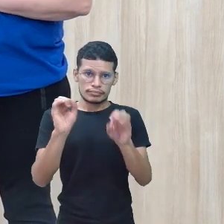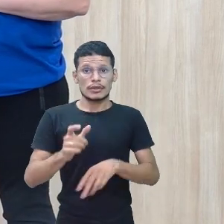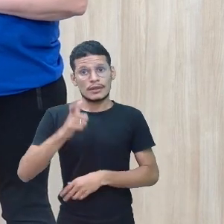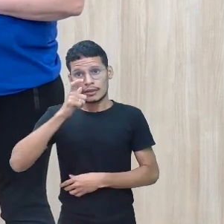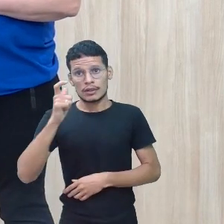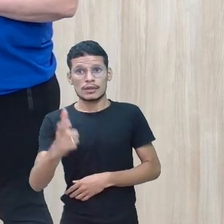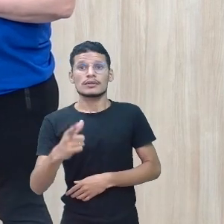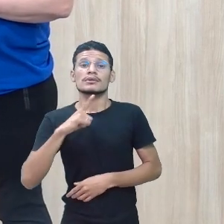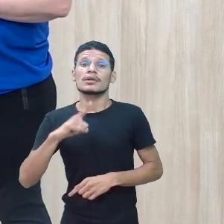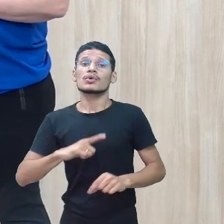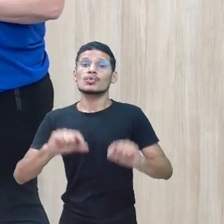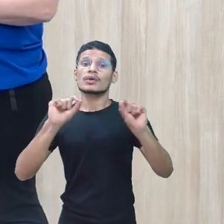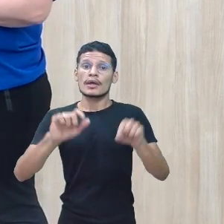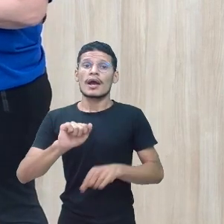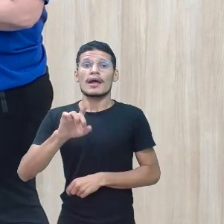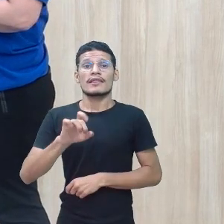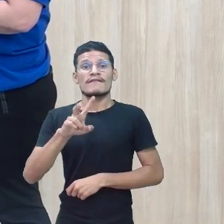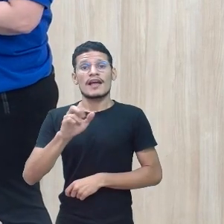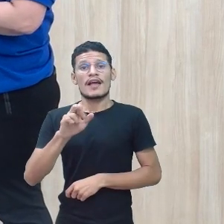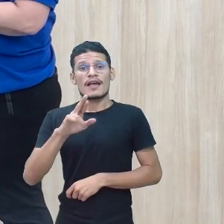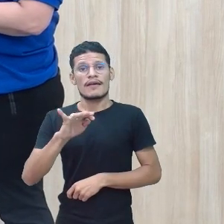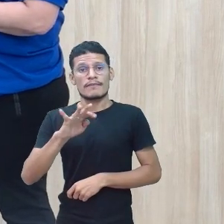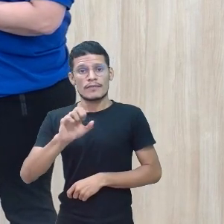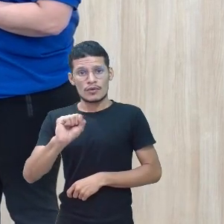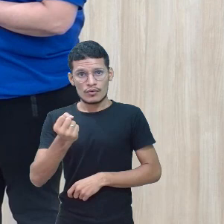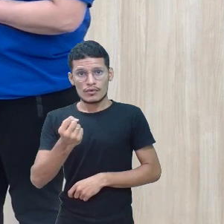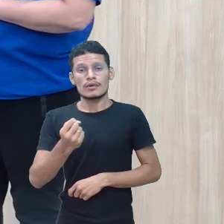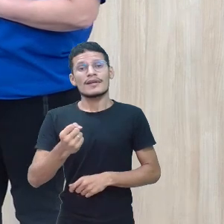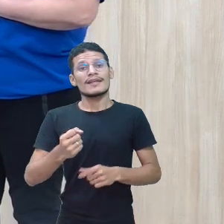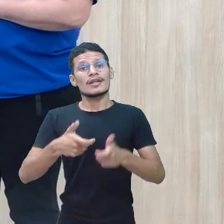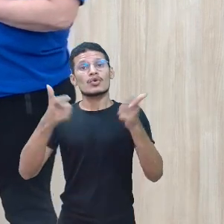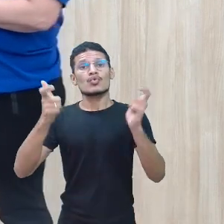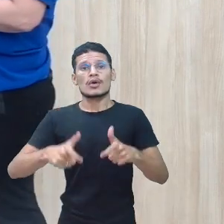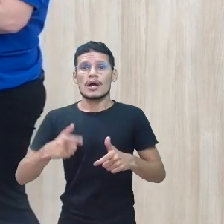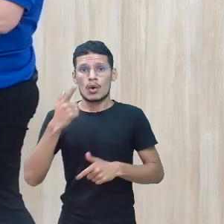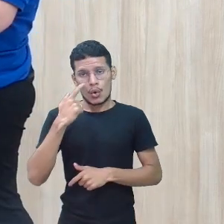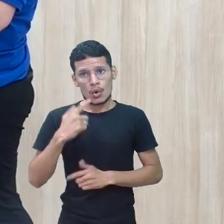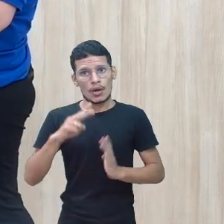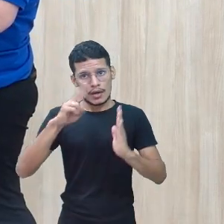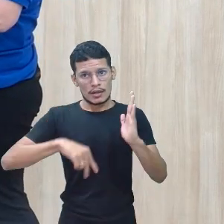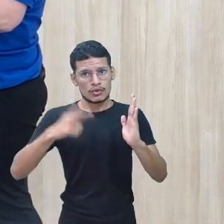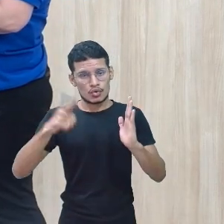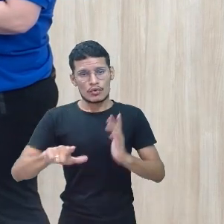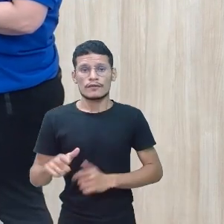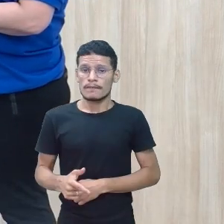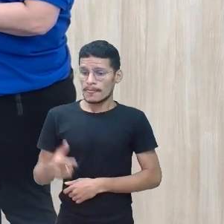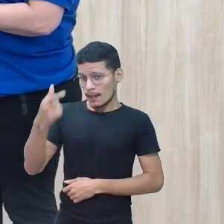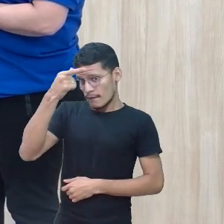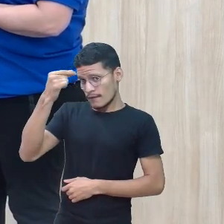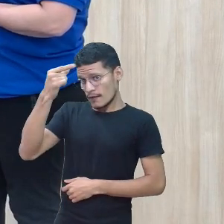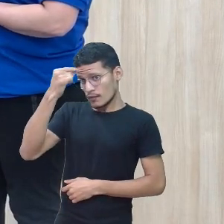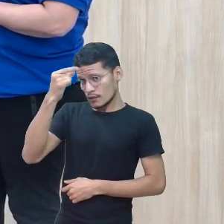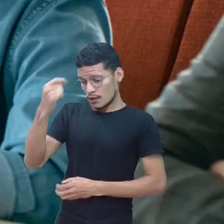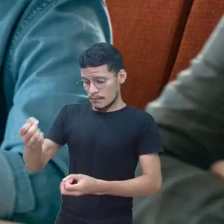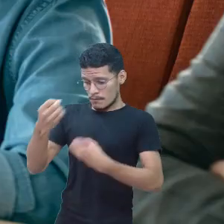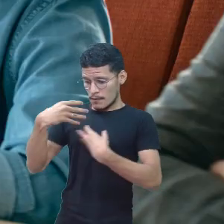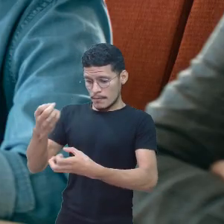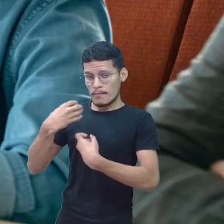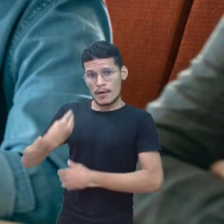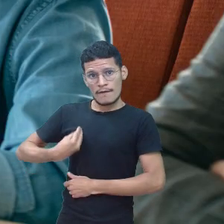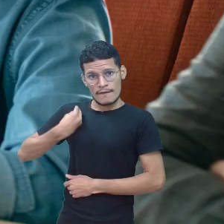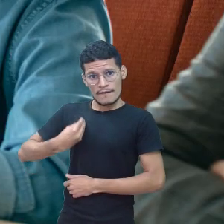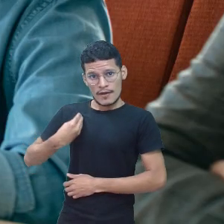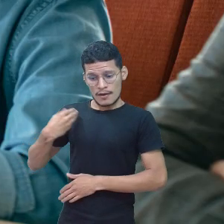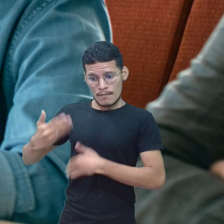um advérbio de lugar. Não é? Vamos repetir, ler novamente esse exemplo. A faculdade ensinou a